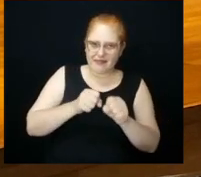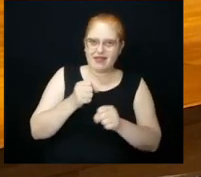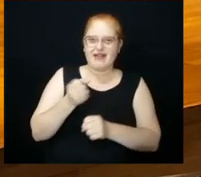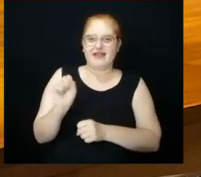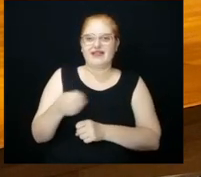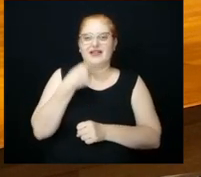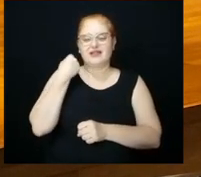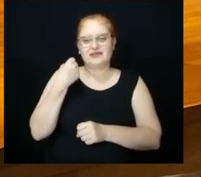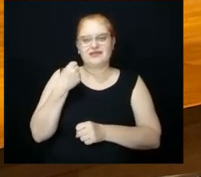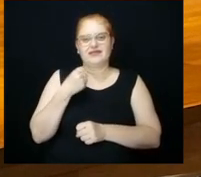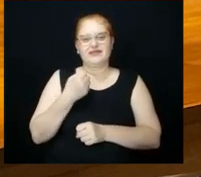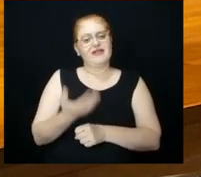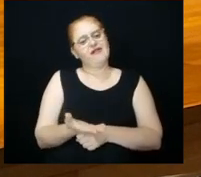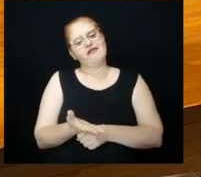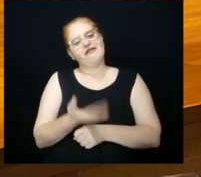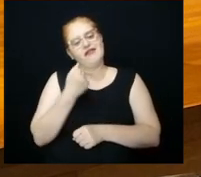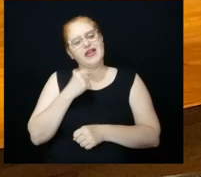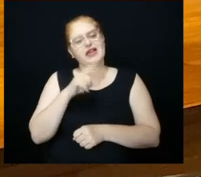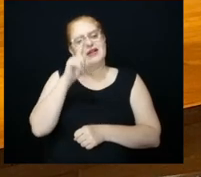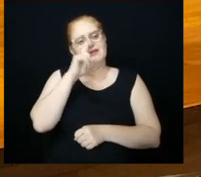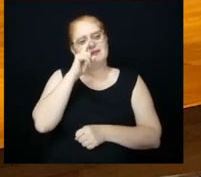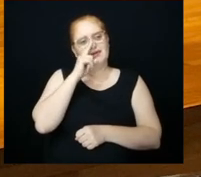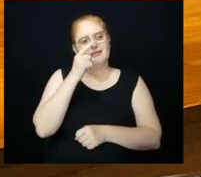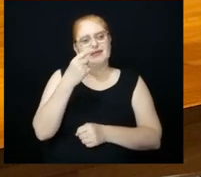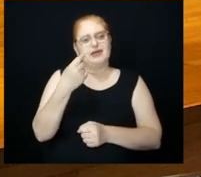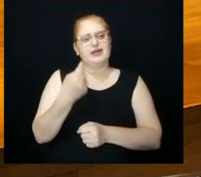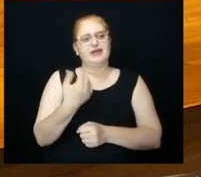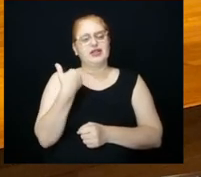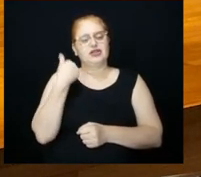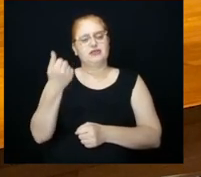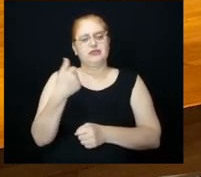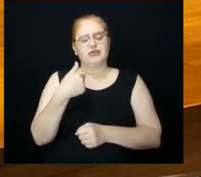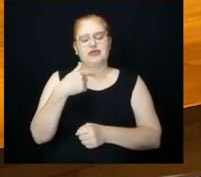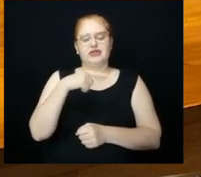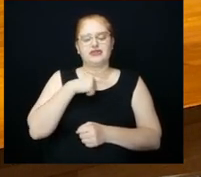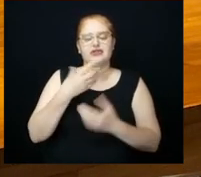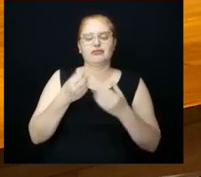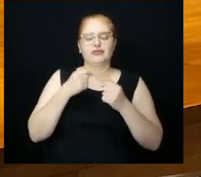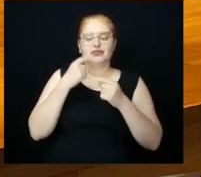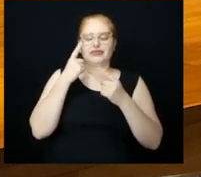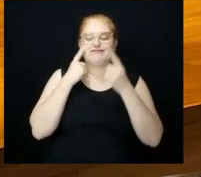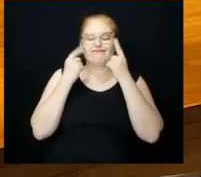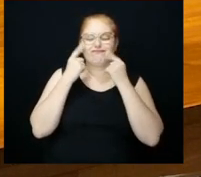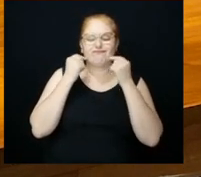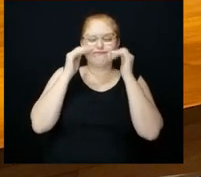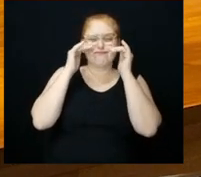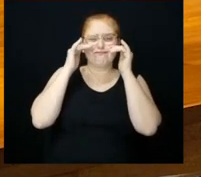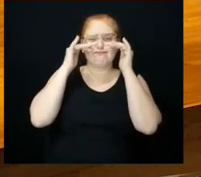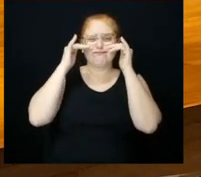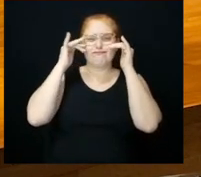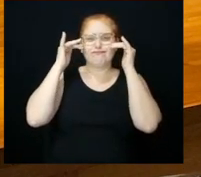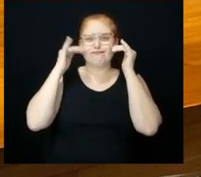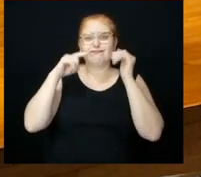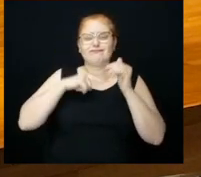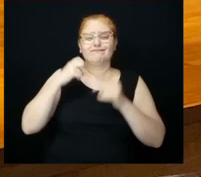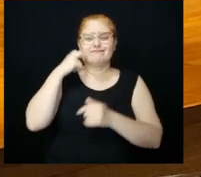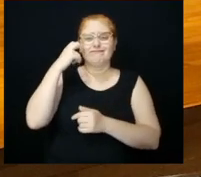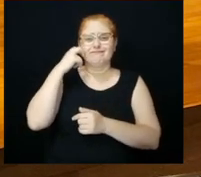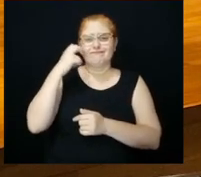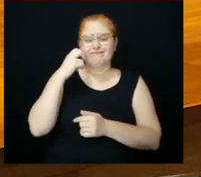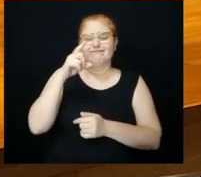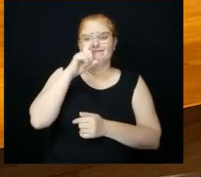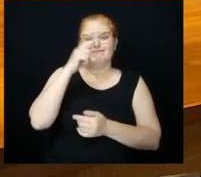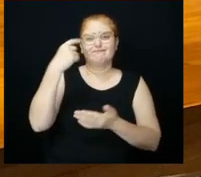Dalu, vamos? A minha mãe perguntou. Eu tinha umas quantas lágrimas assim nos olhos e tive vergonha que ela